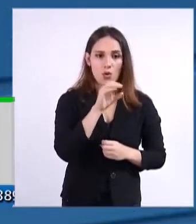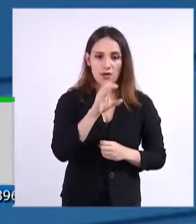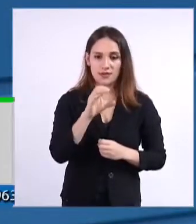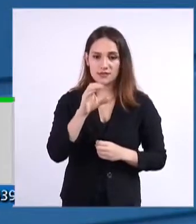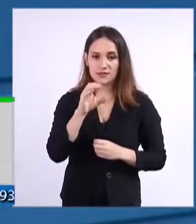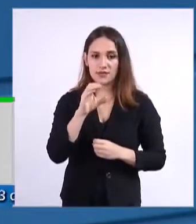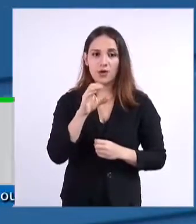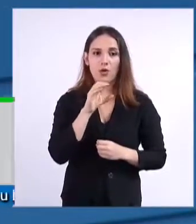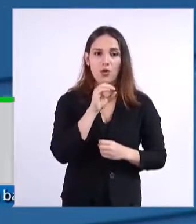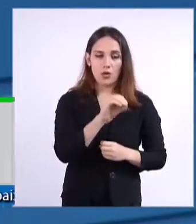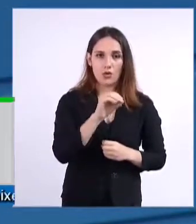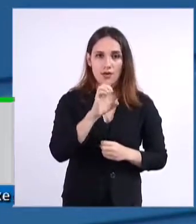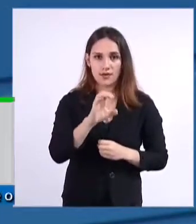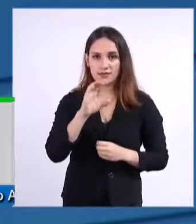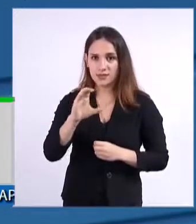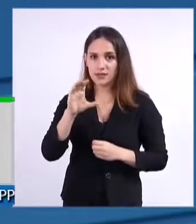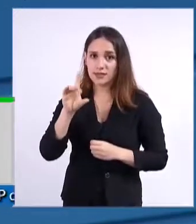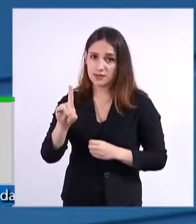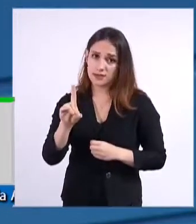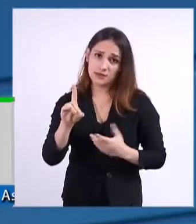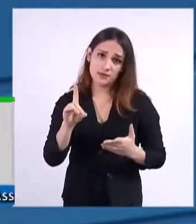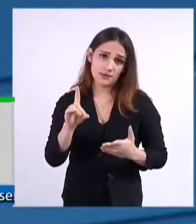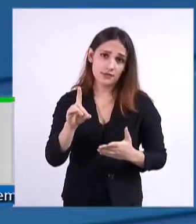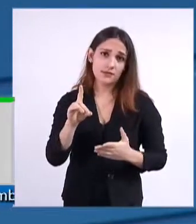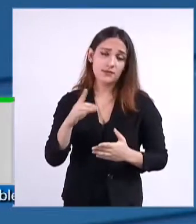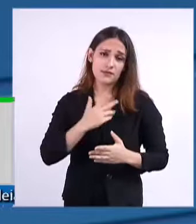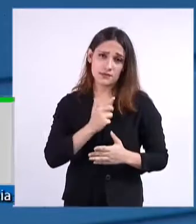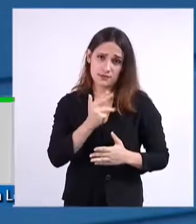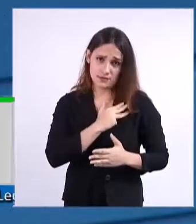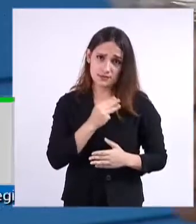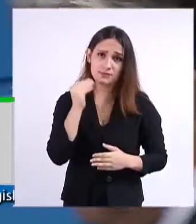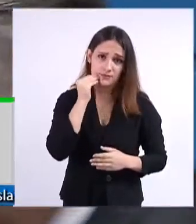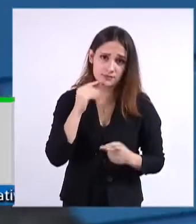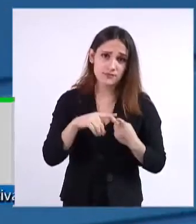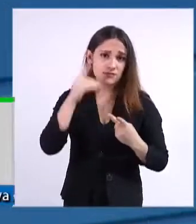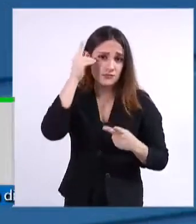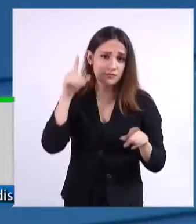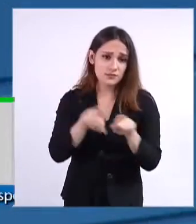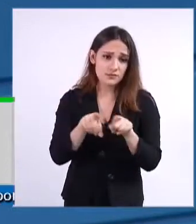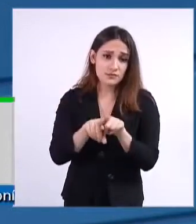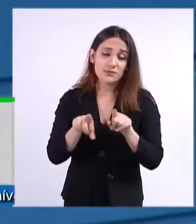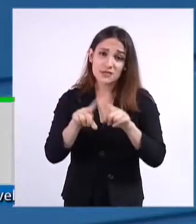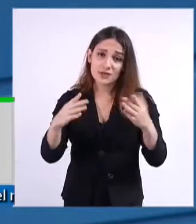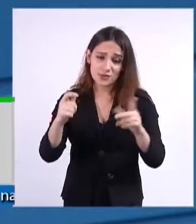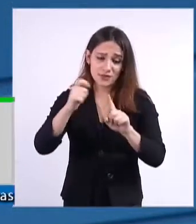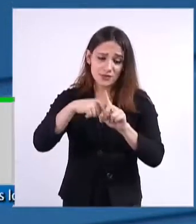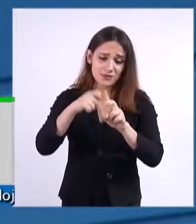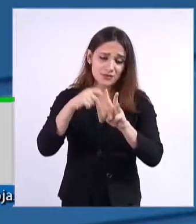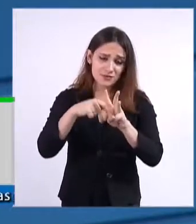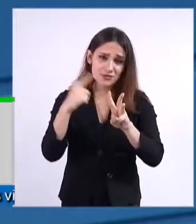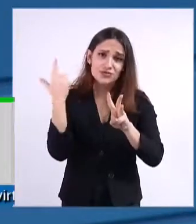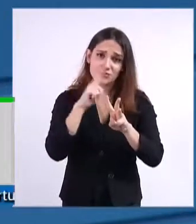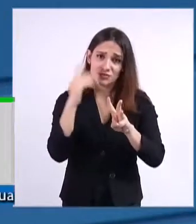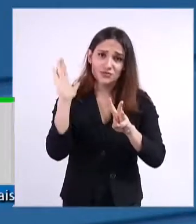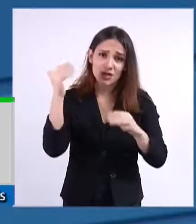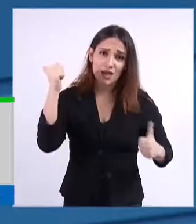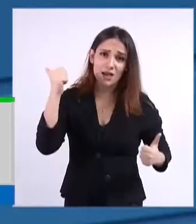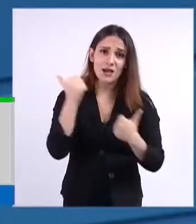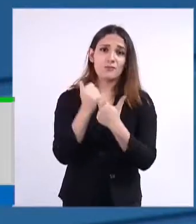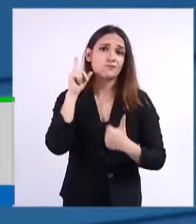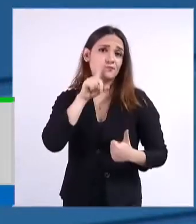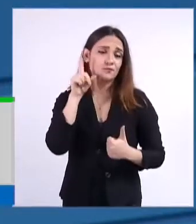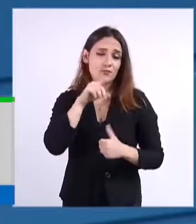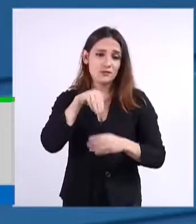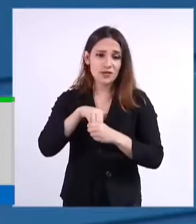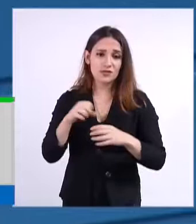conseguiu fazer, que a Dilma tentou, e o Jair Bolsonaro, nos seus primeiros 3 meses, com o apoio dos Estados Unidos, consegue